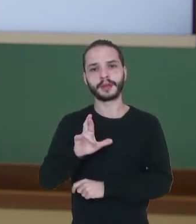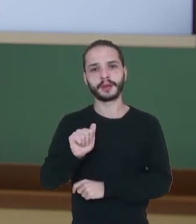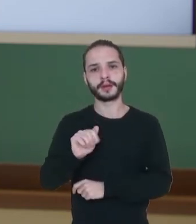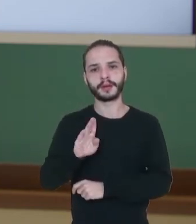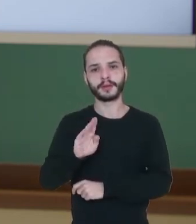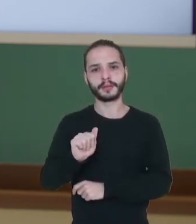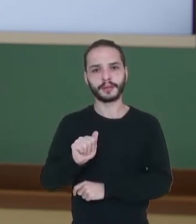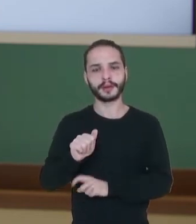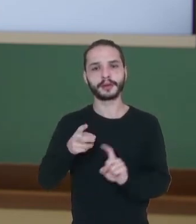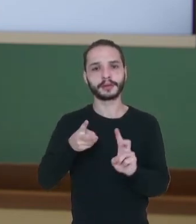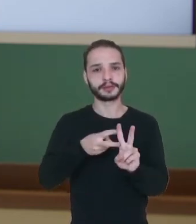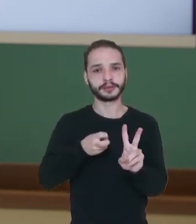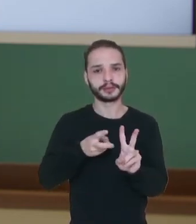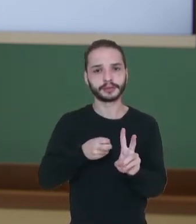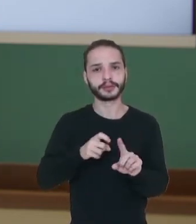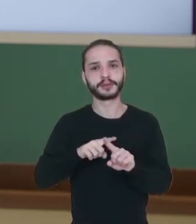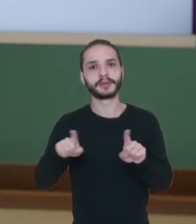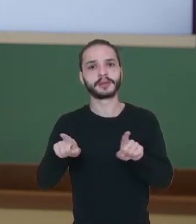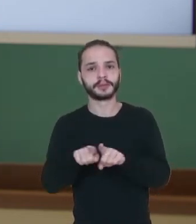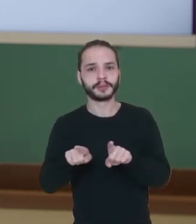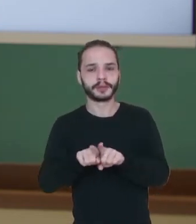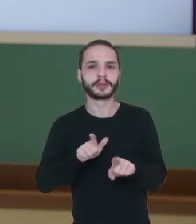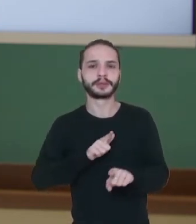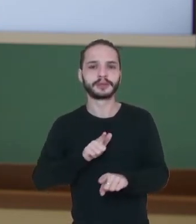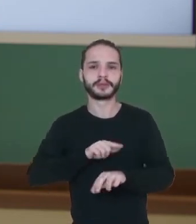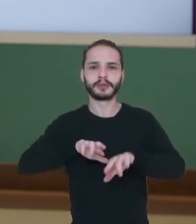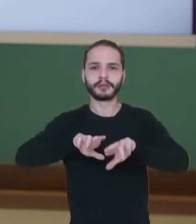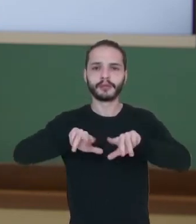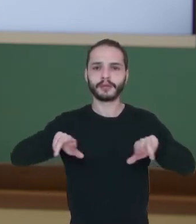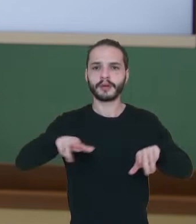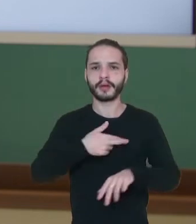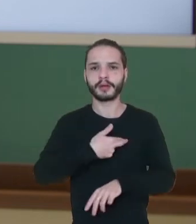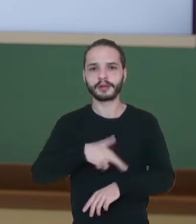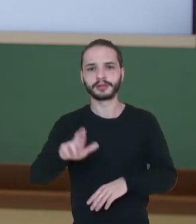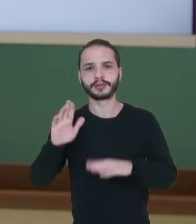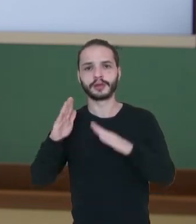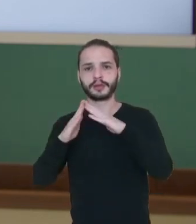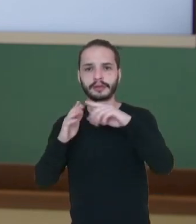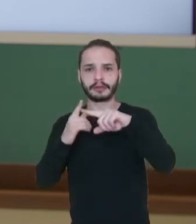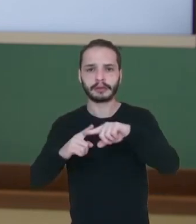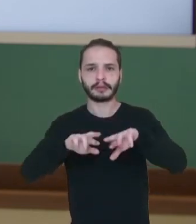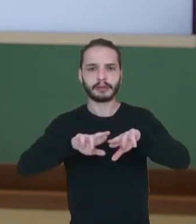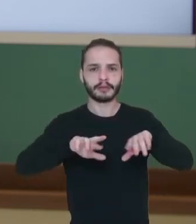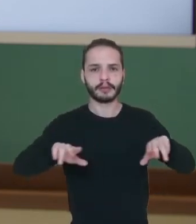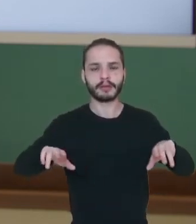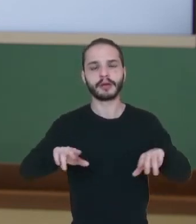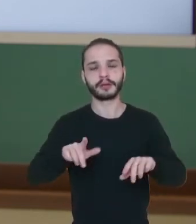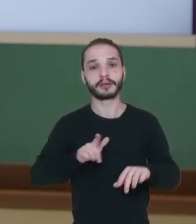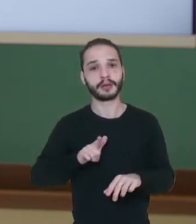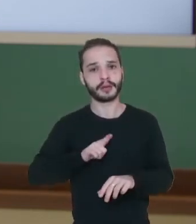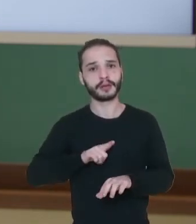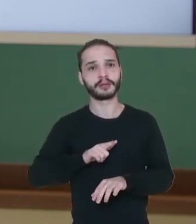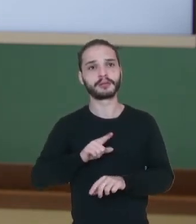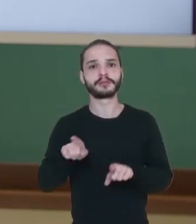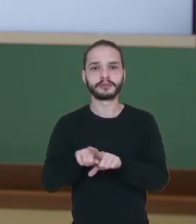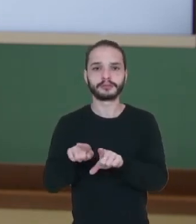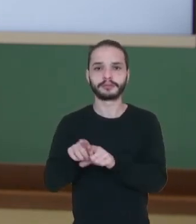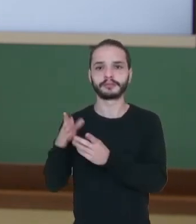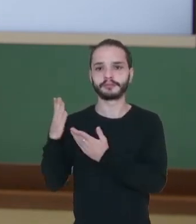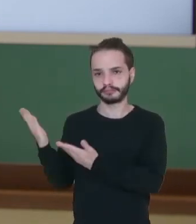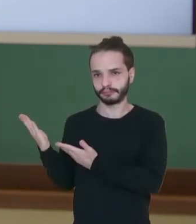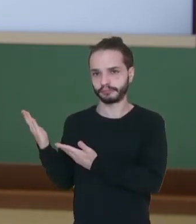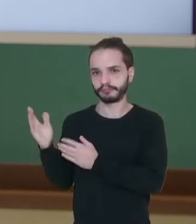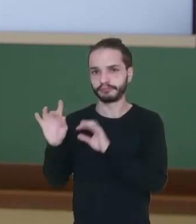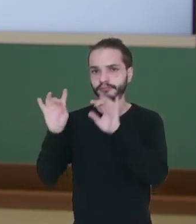tradição indígena, mas também tem mesquitas, sinagogas, igrejas, uma grande diversidade do turismo religioso e,